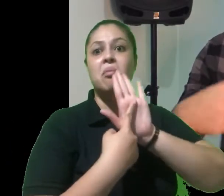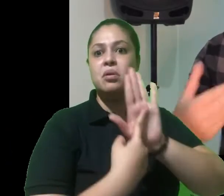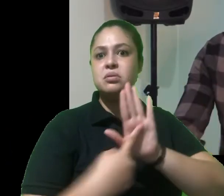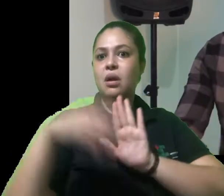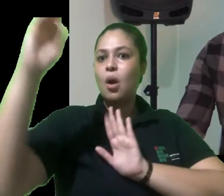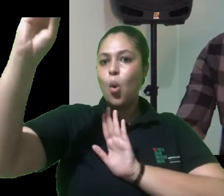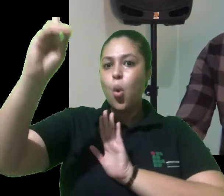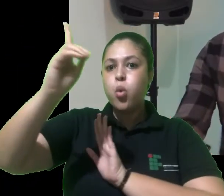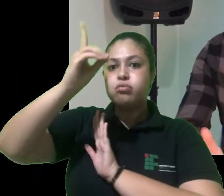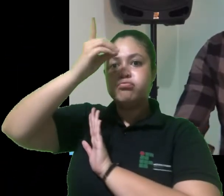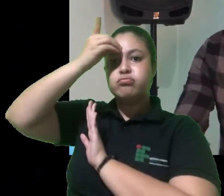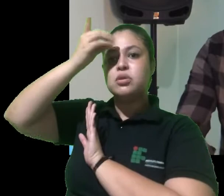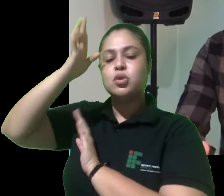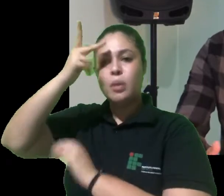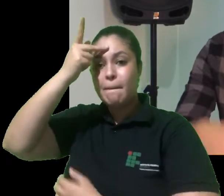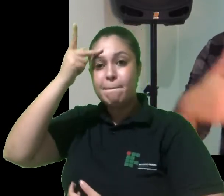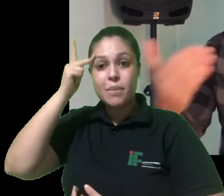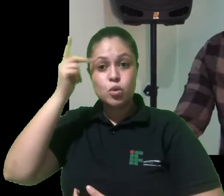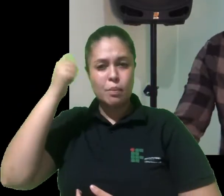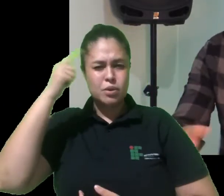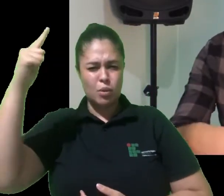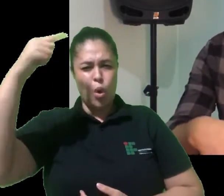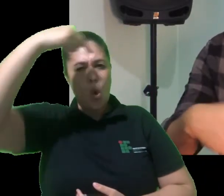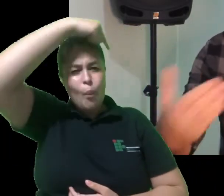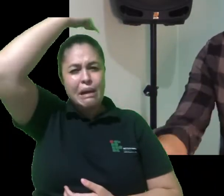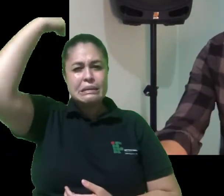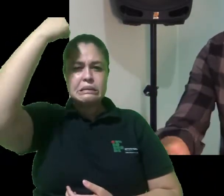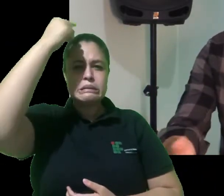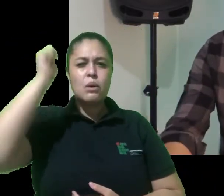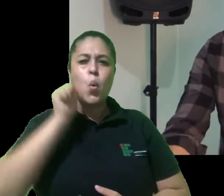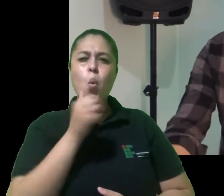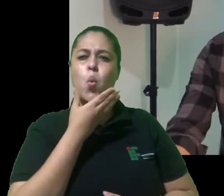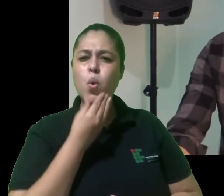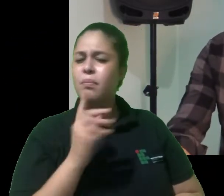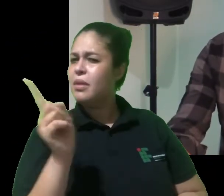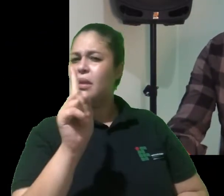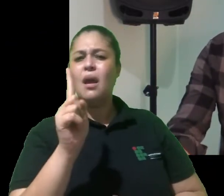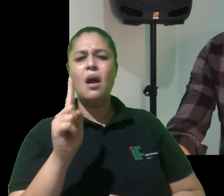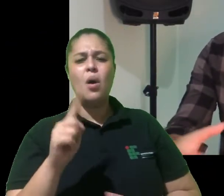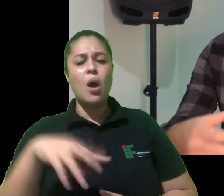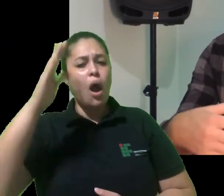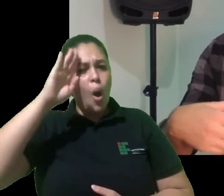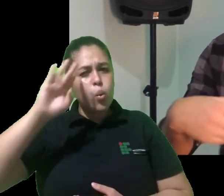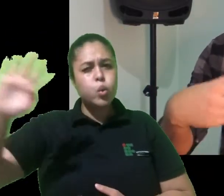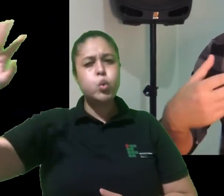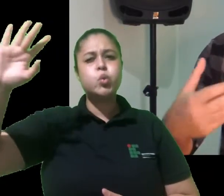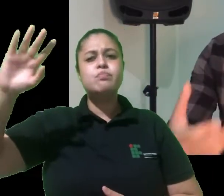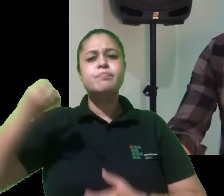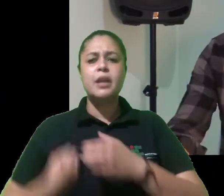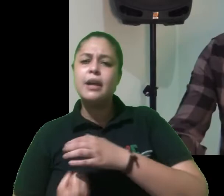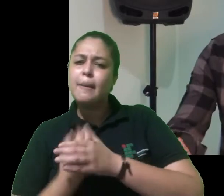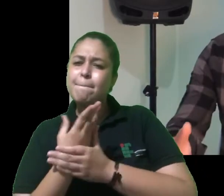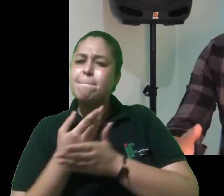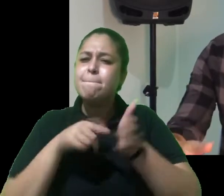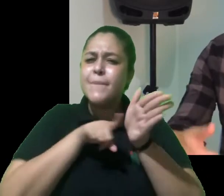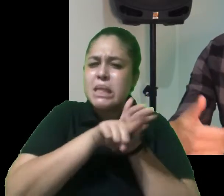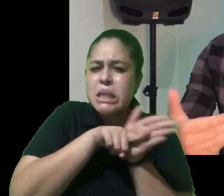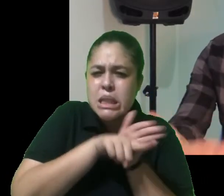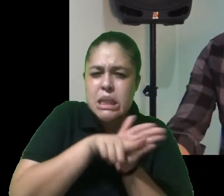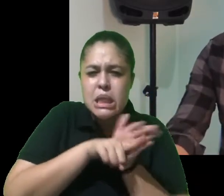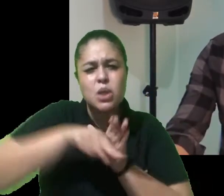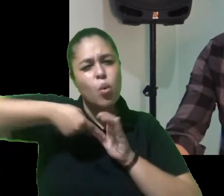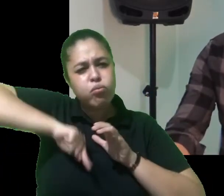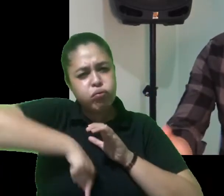uma revelação divina por um pensador, por um santo ou uma santa. É fruto de reflexão, é fruto